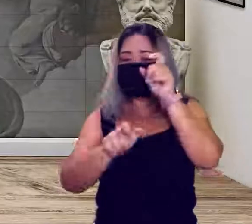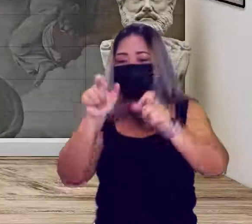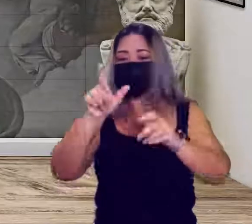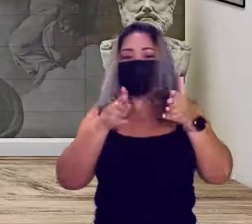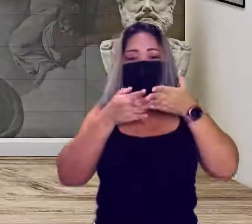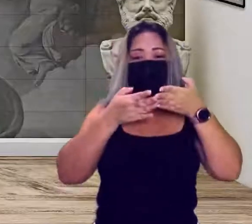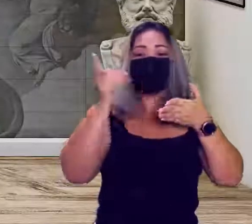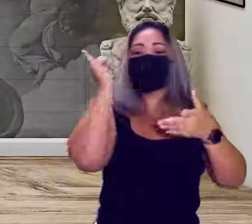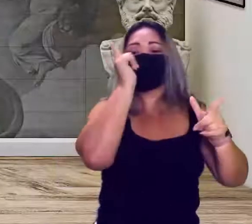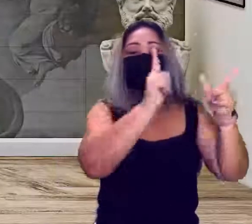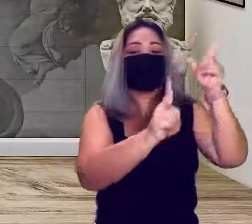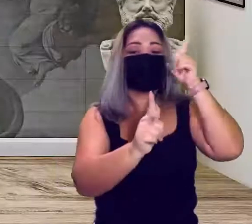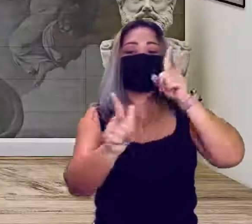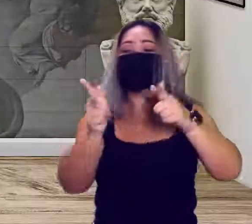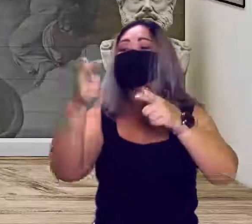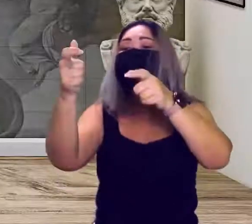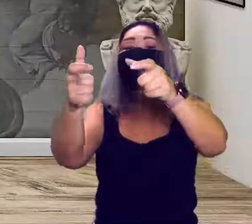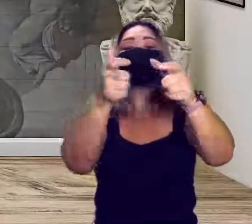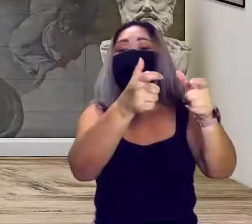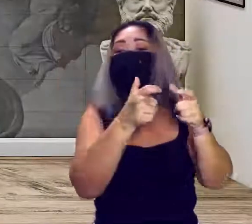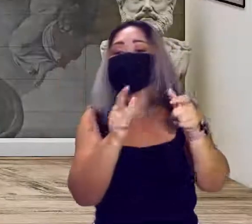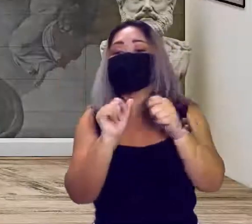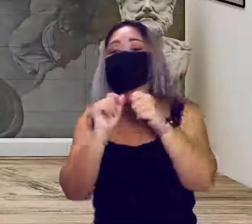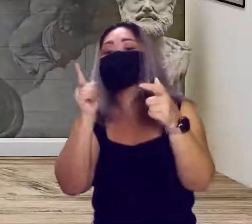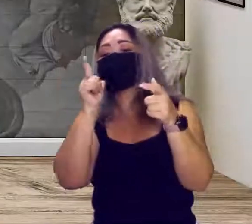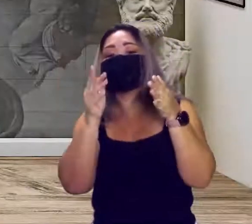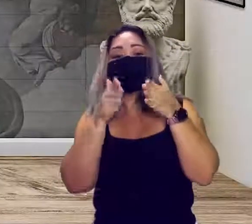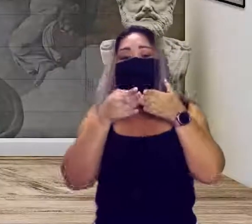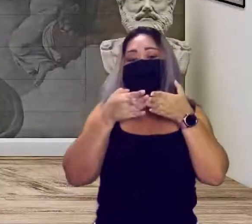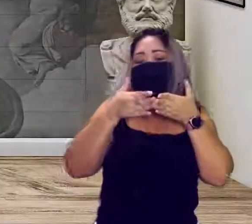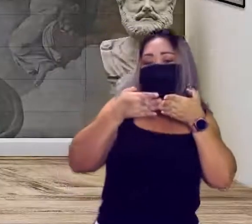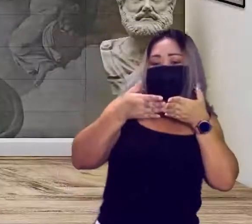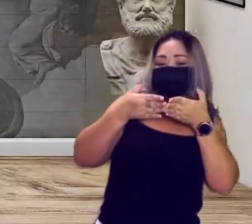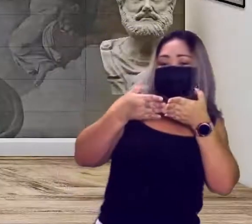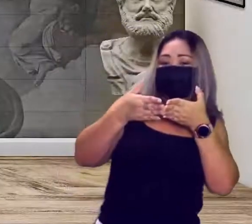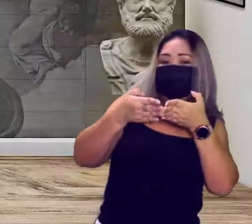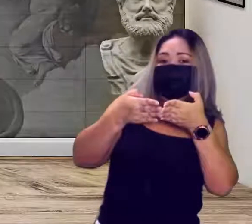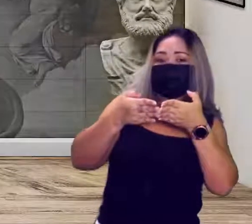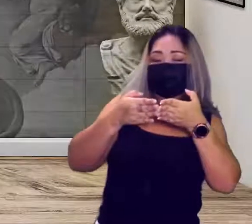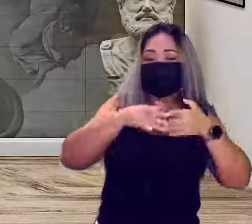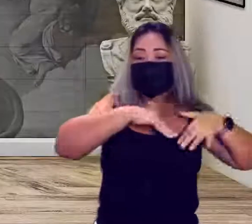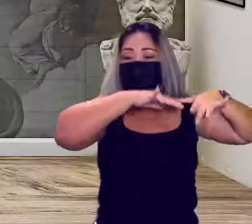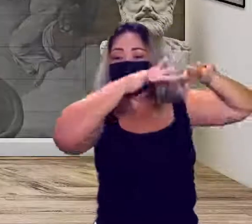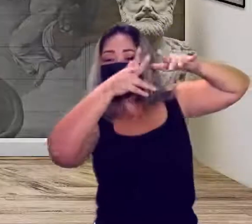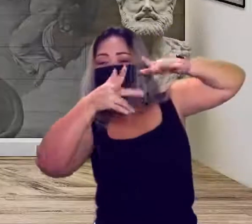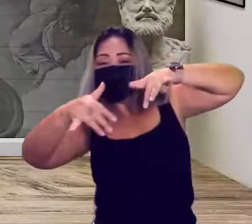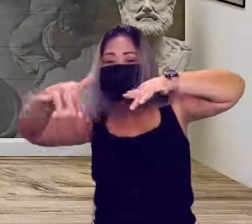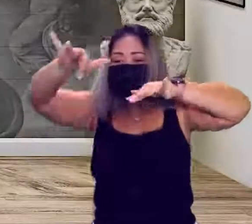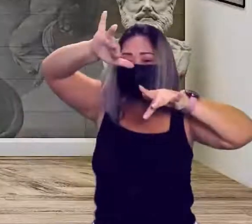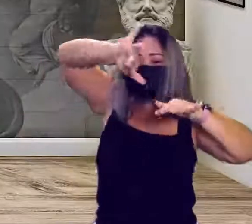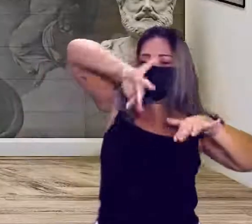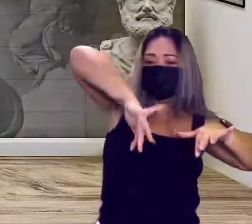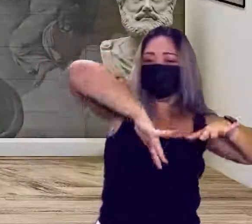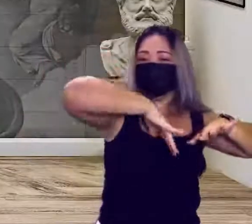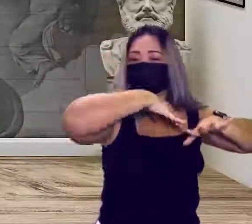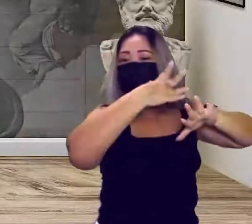mar para conquistar novos lugares, espaços, eles viajavam e quando dava aqueles maremotos, quando dava tsunami, a maré